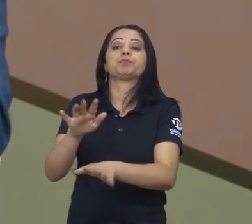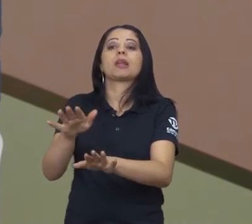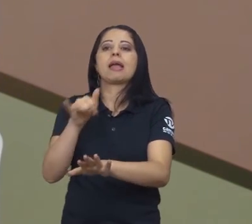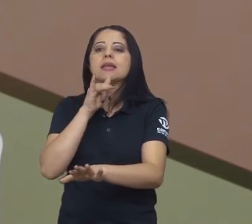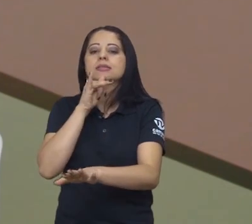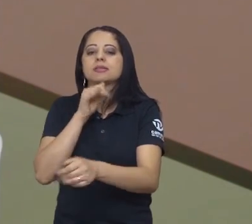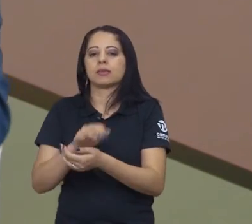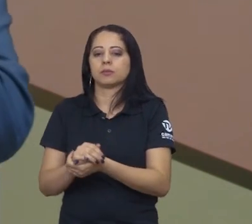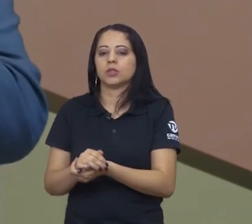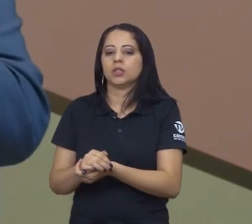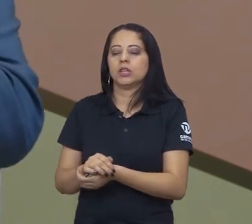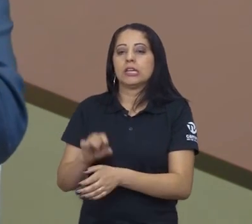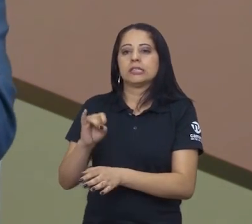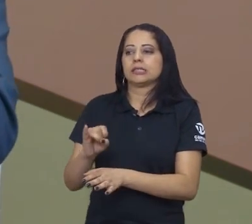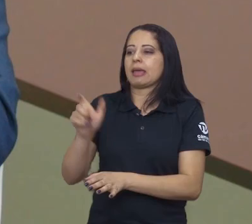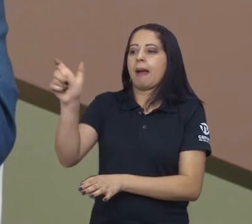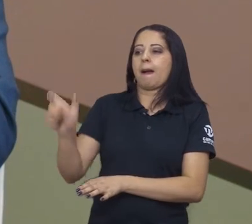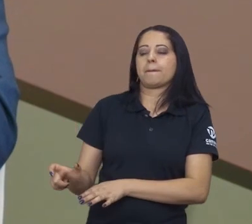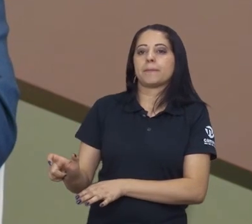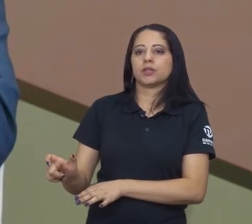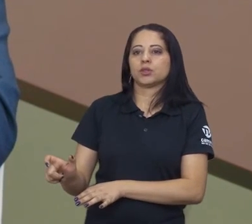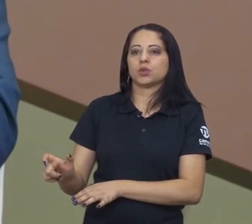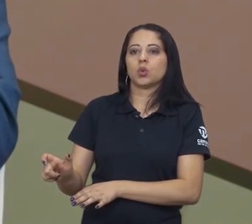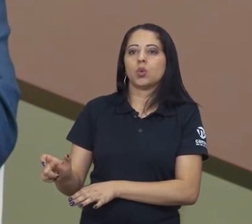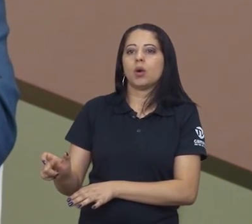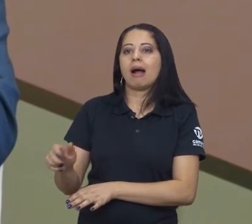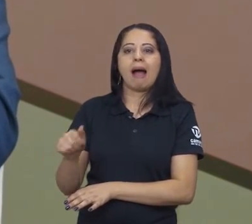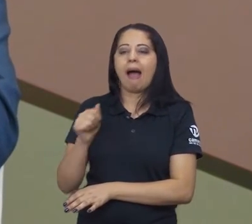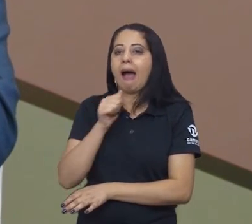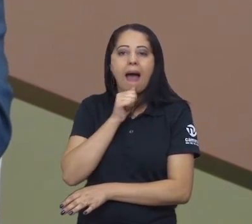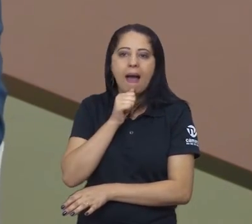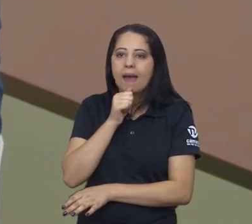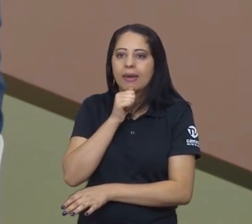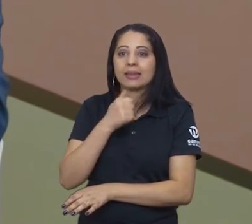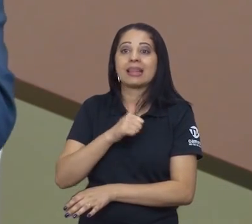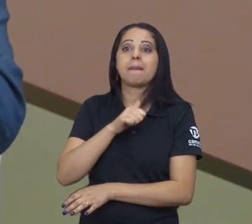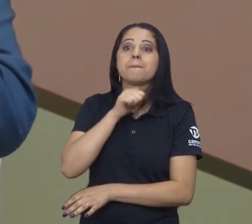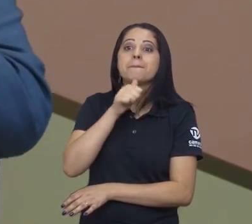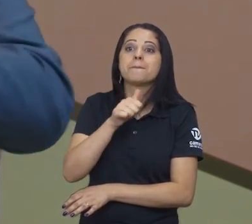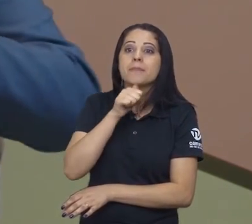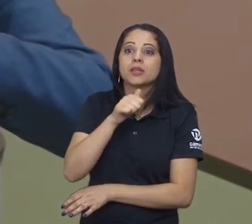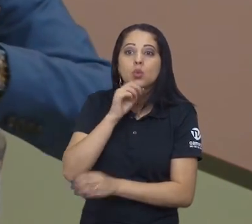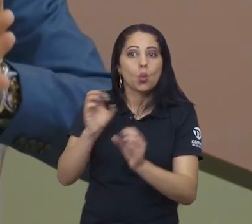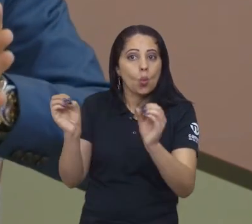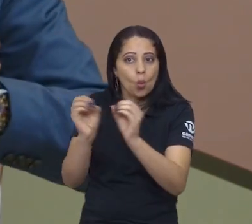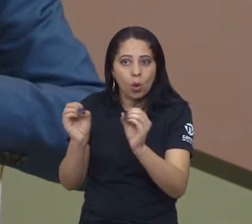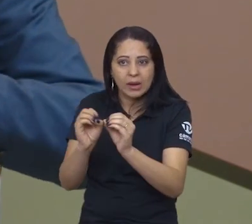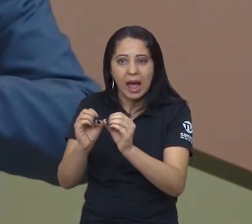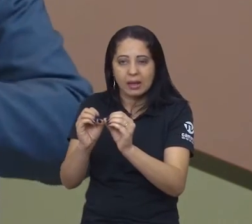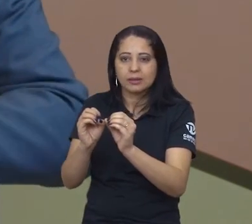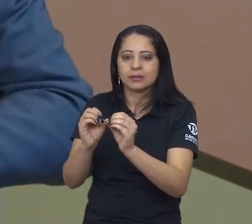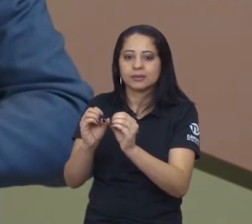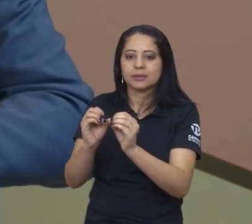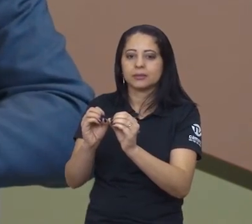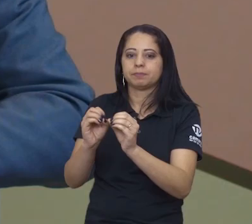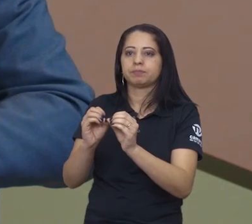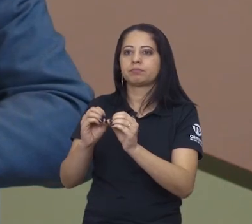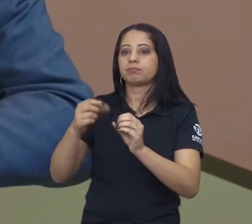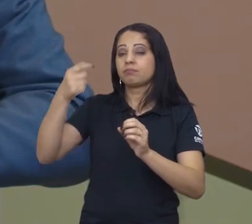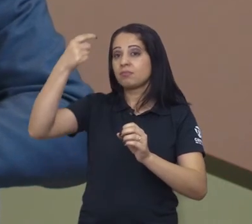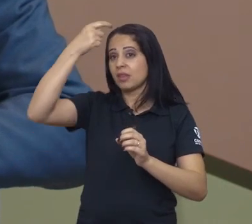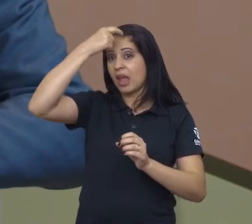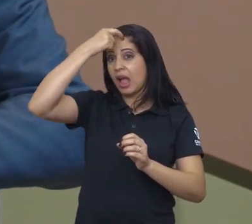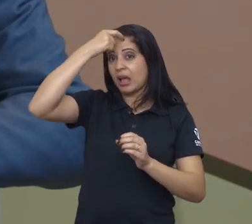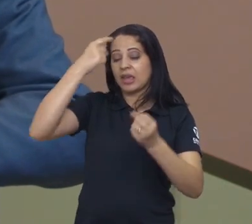você não ainda entrou na menstruou entrou na puberdade o que funcionava em você a pineal